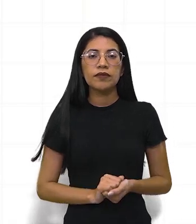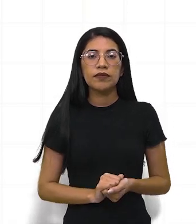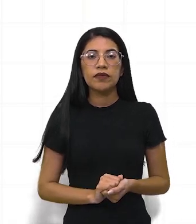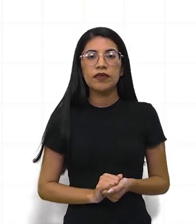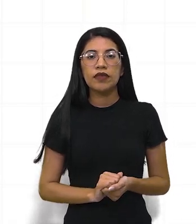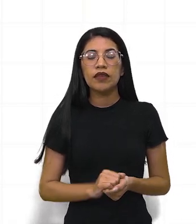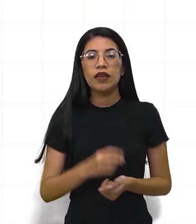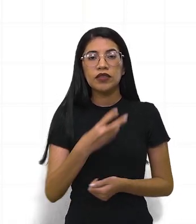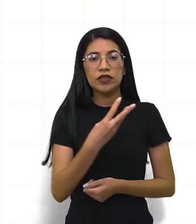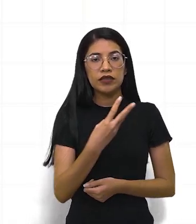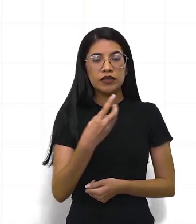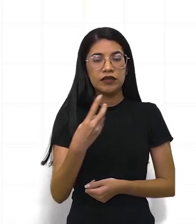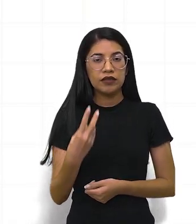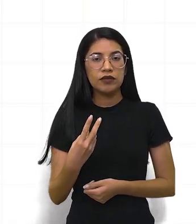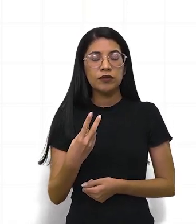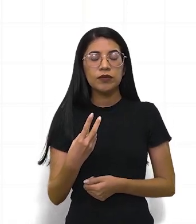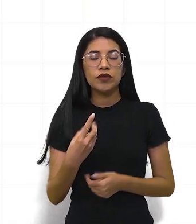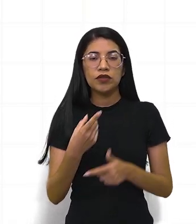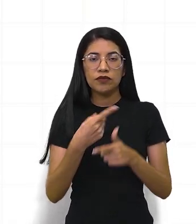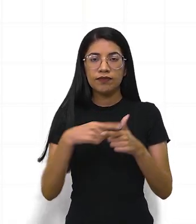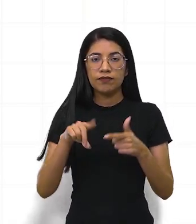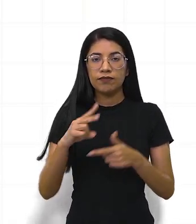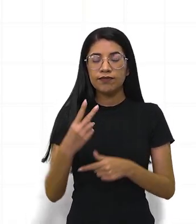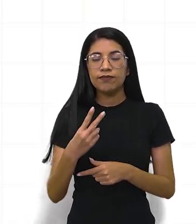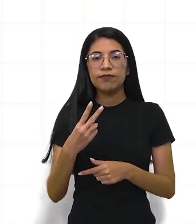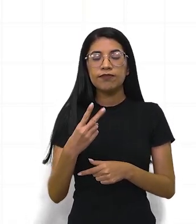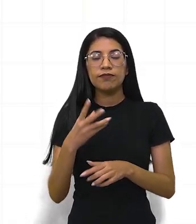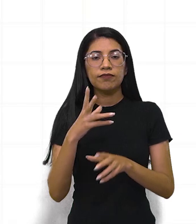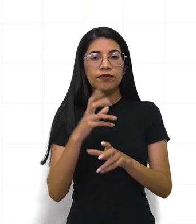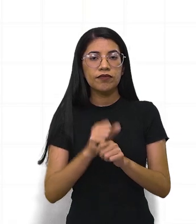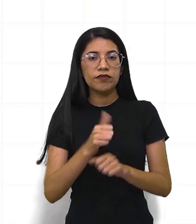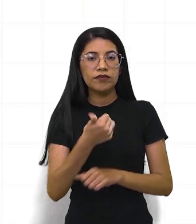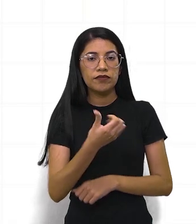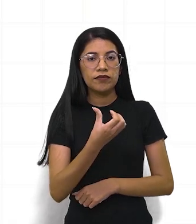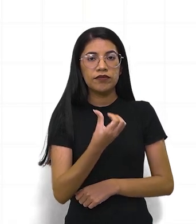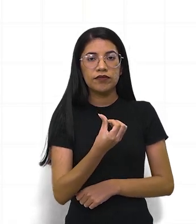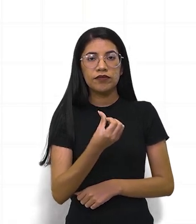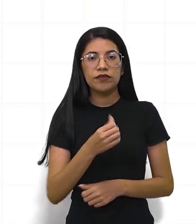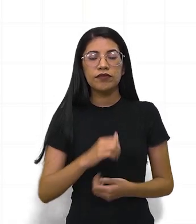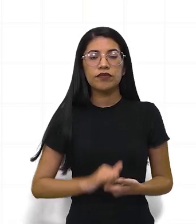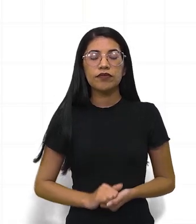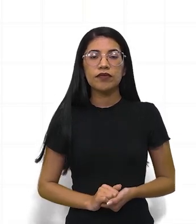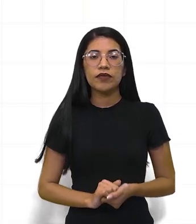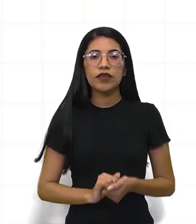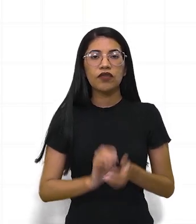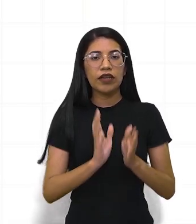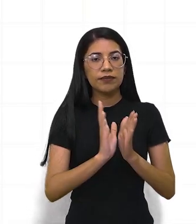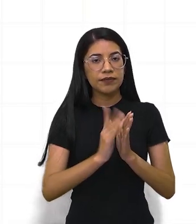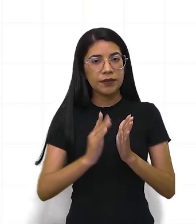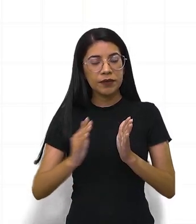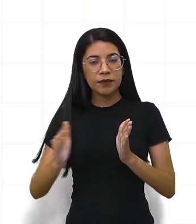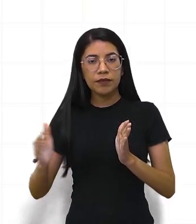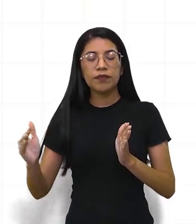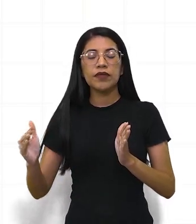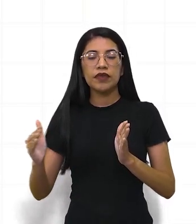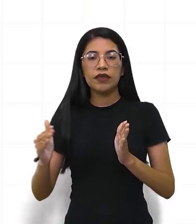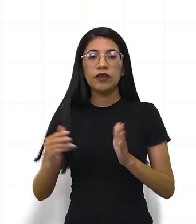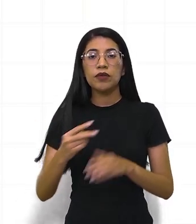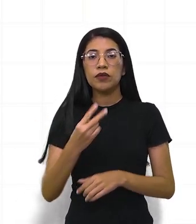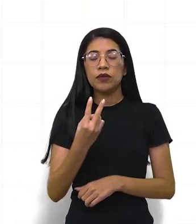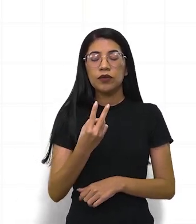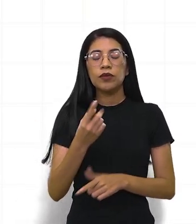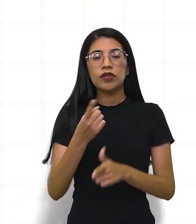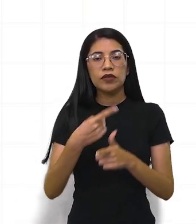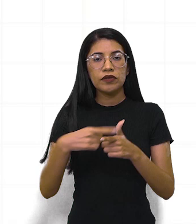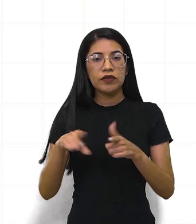de 32, porque 32 dividido por 2 é igual a 16. E assim por diante. 2 é